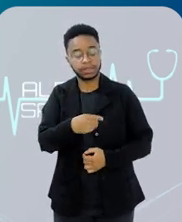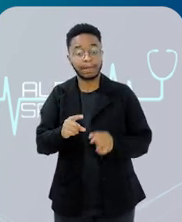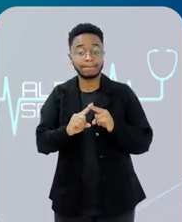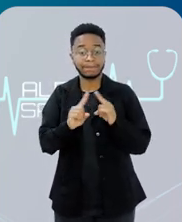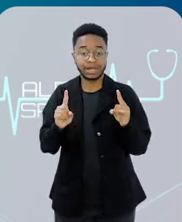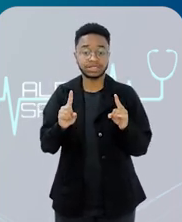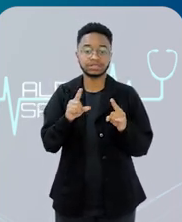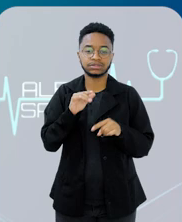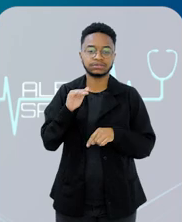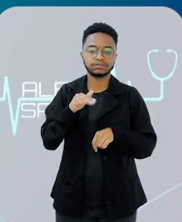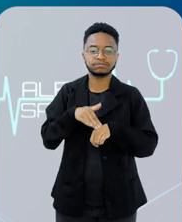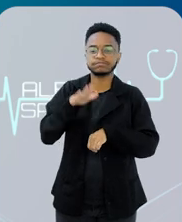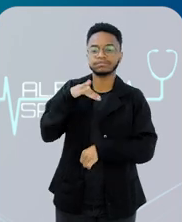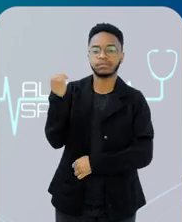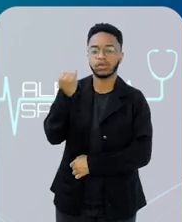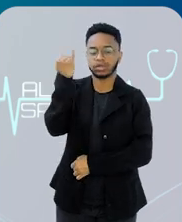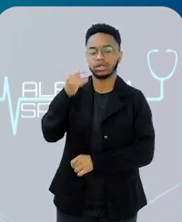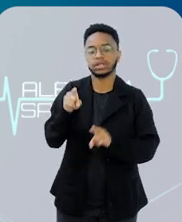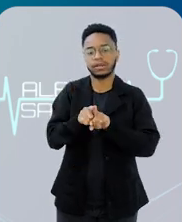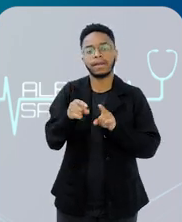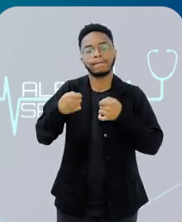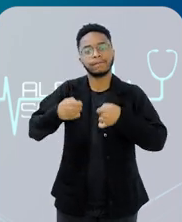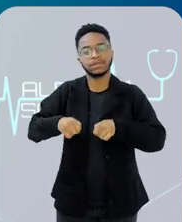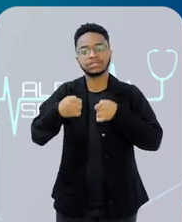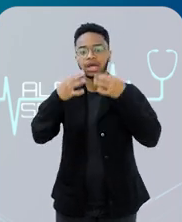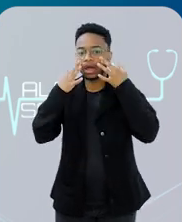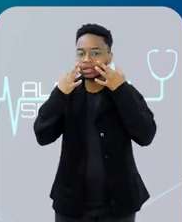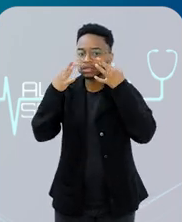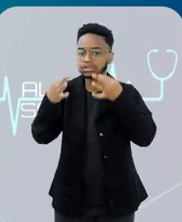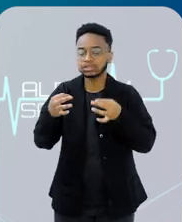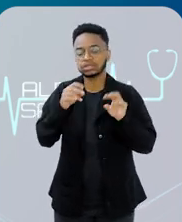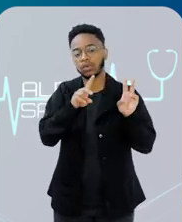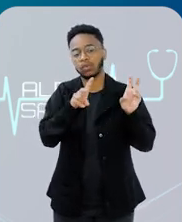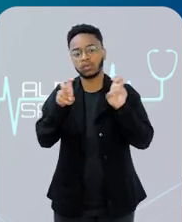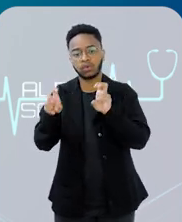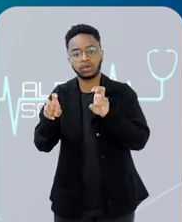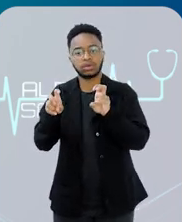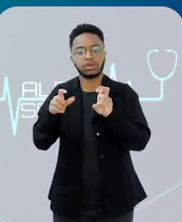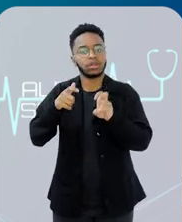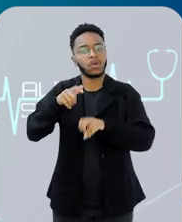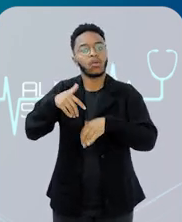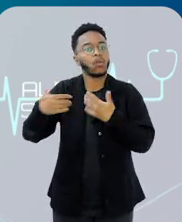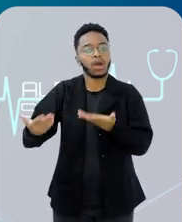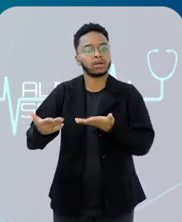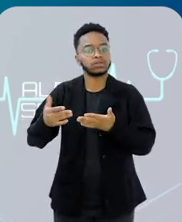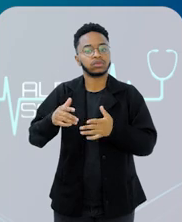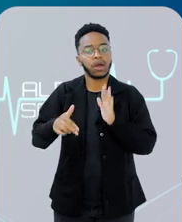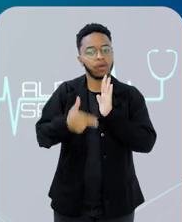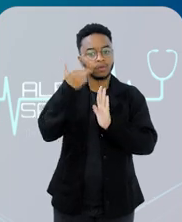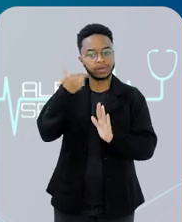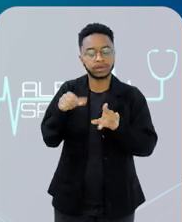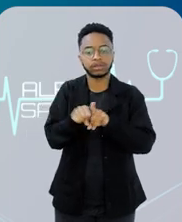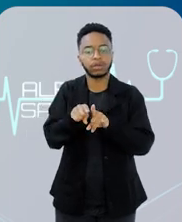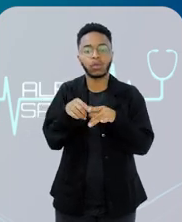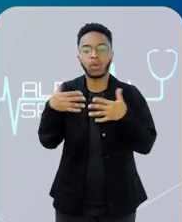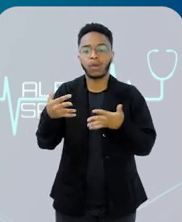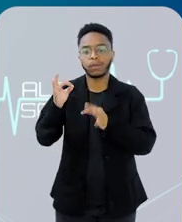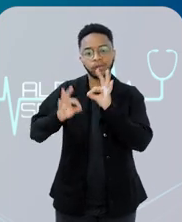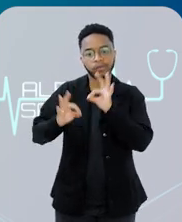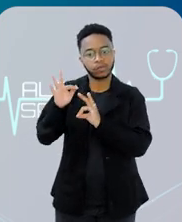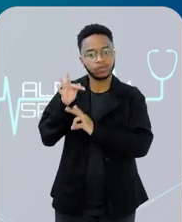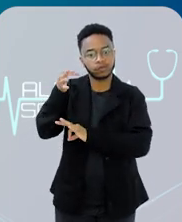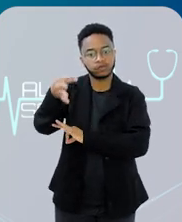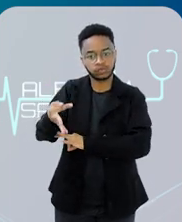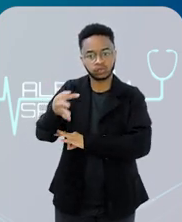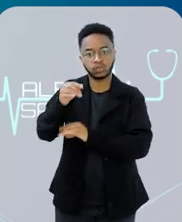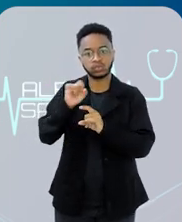Então, por isso, também tem que ser muito pesado a questão de quando essa paciente vai operar, os planos futuros dela, de